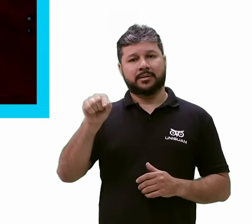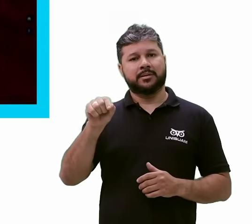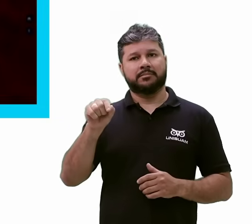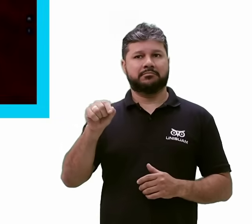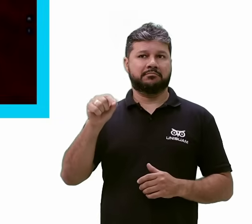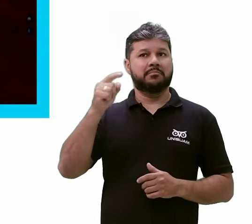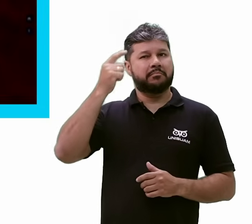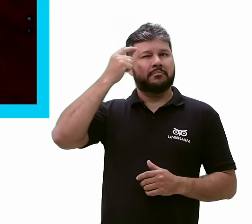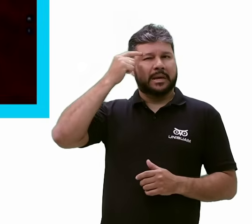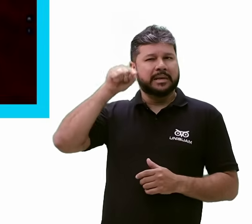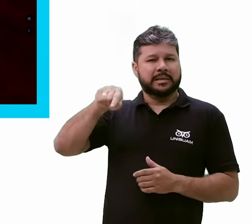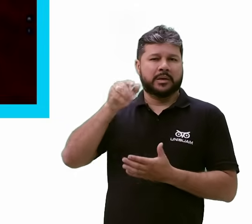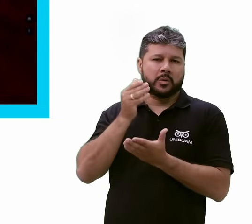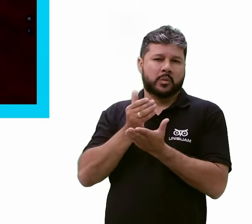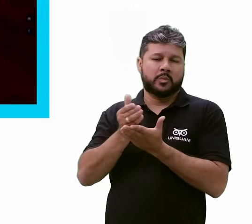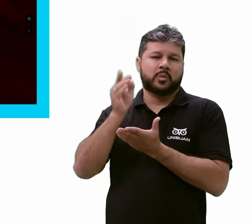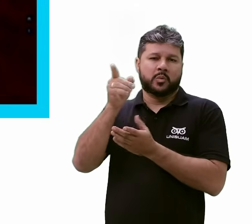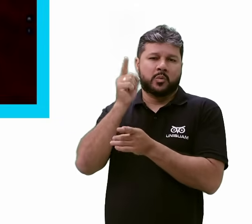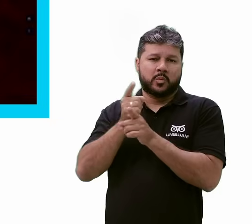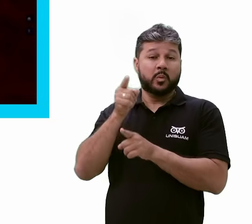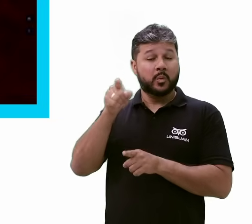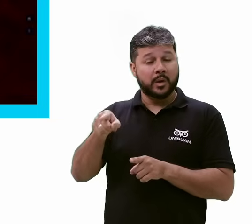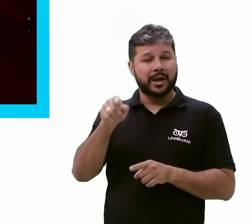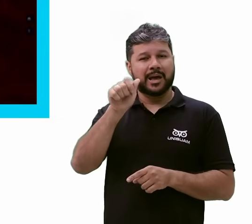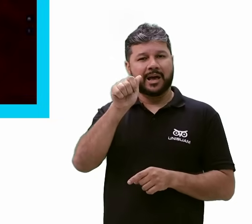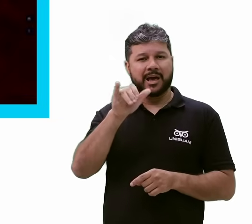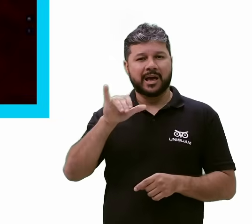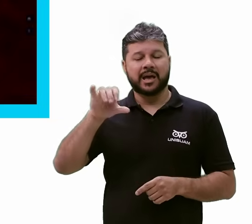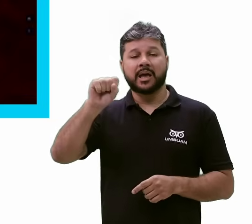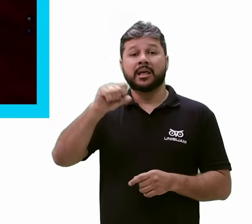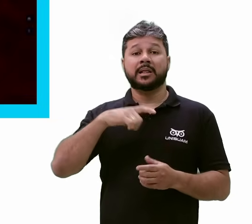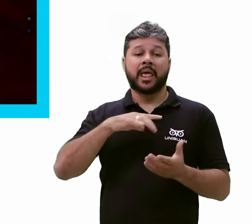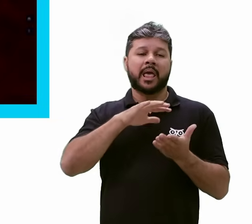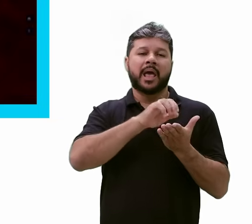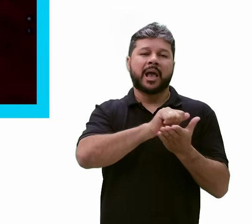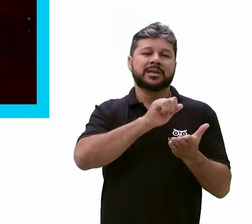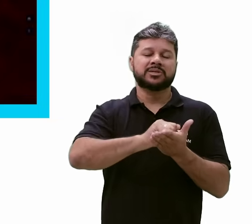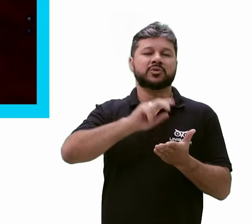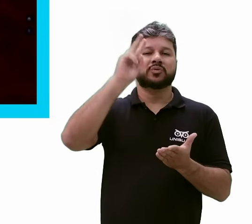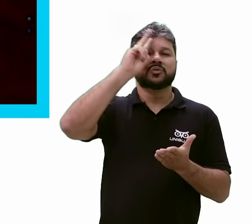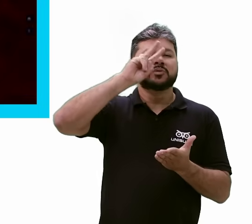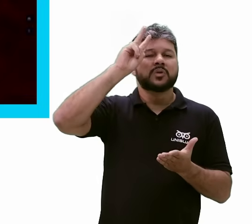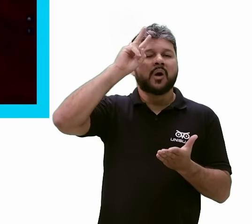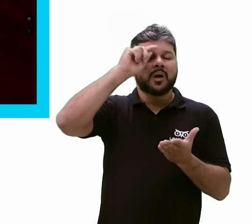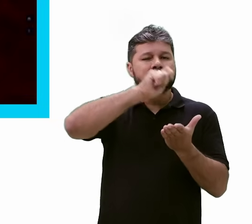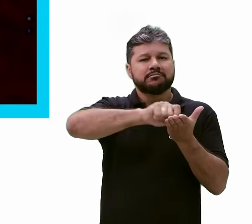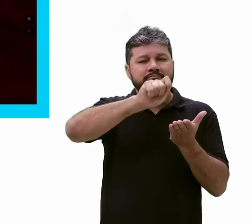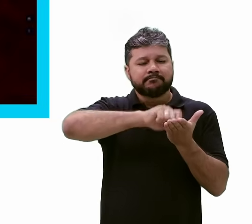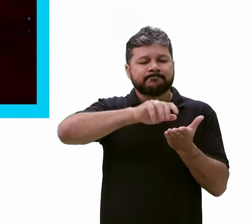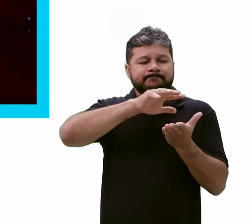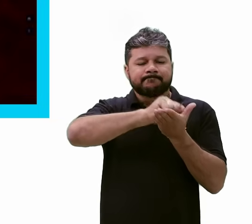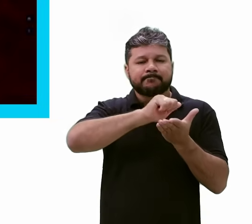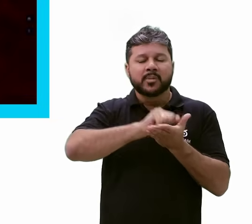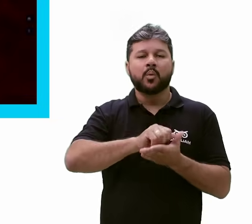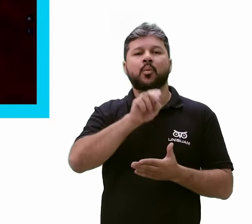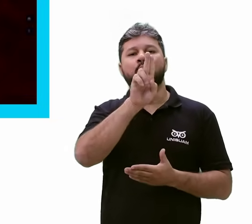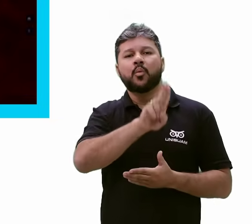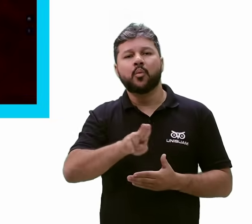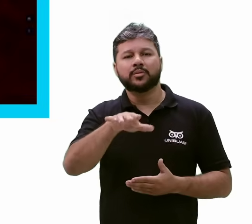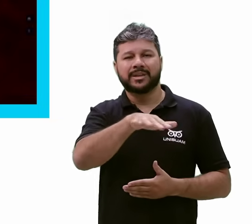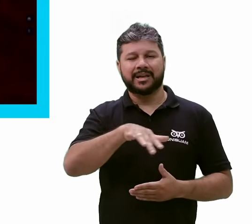Imagina-se que seja originária da Ásia. Ela tem seus primeiros registros históricos, né? Registros de